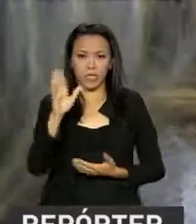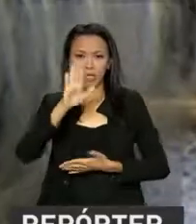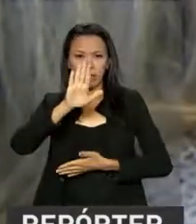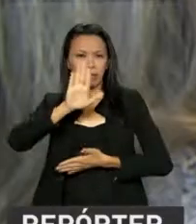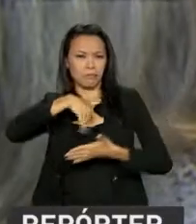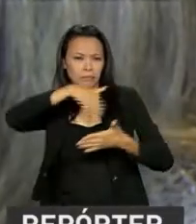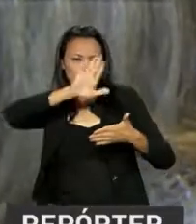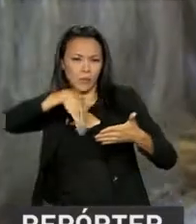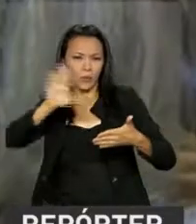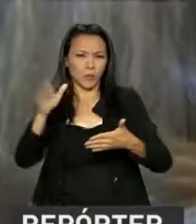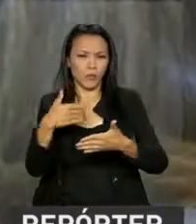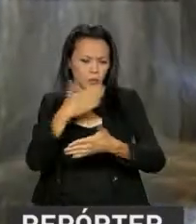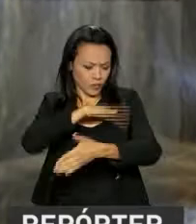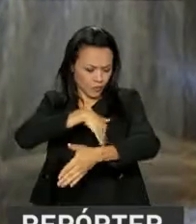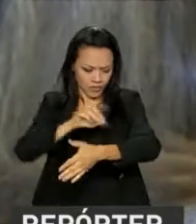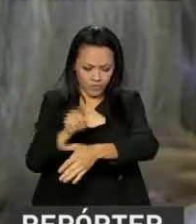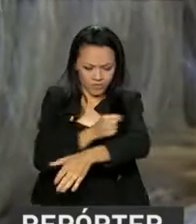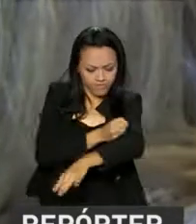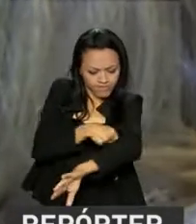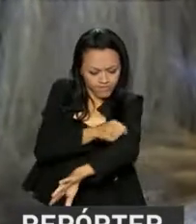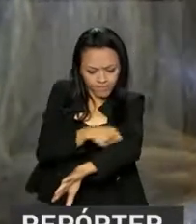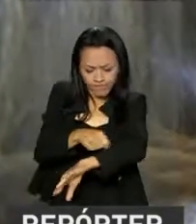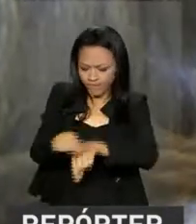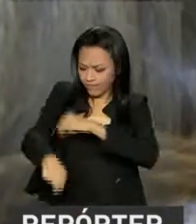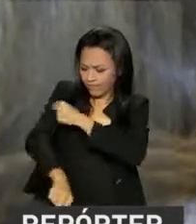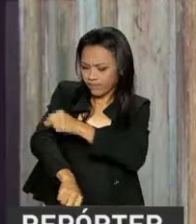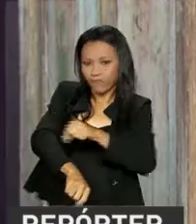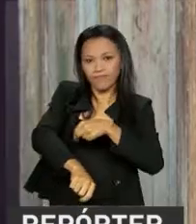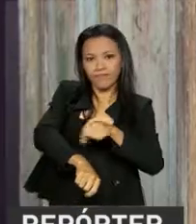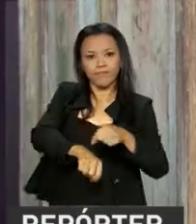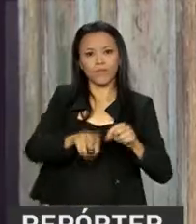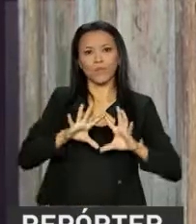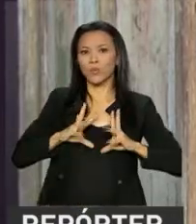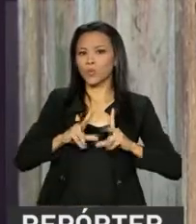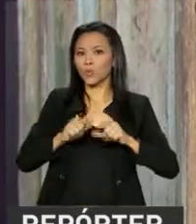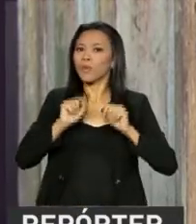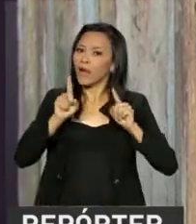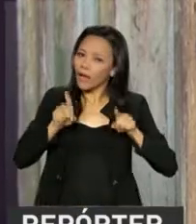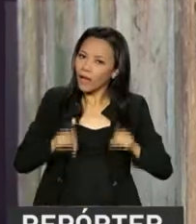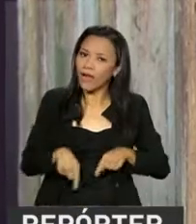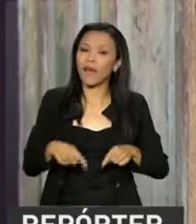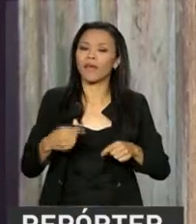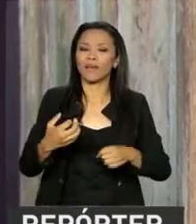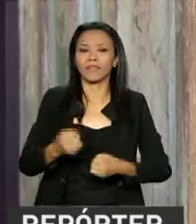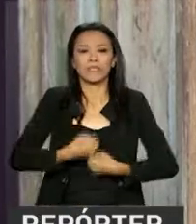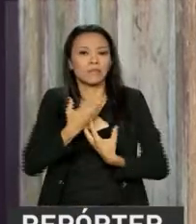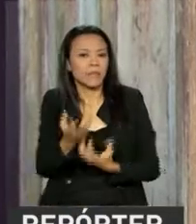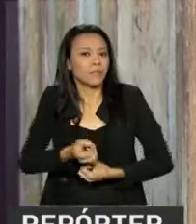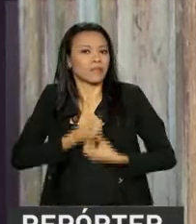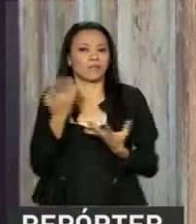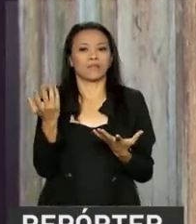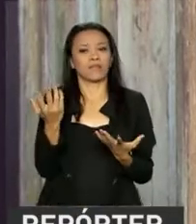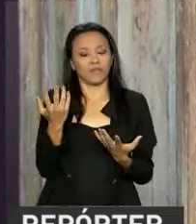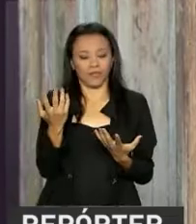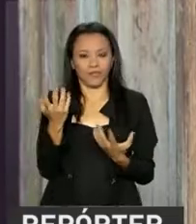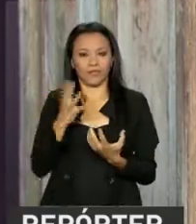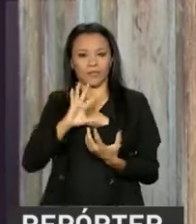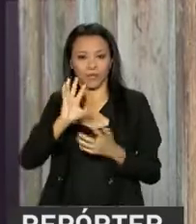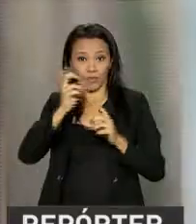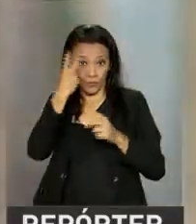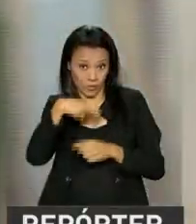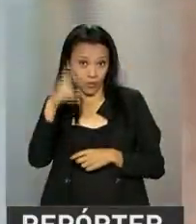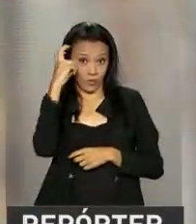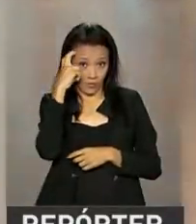desenhos e cores tudo isso representa a maneira como os índios a anp do amapá se expressam desde